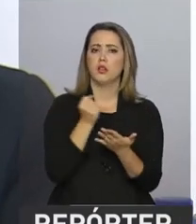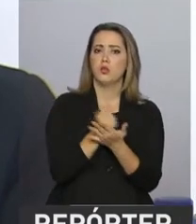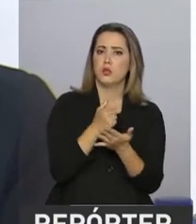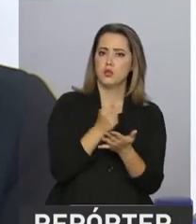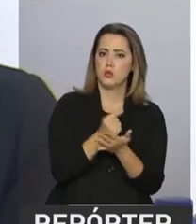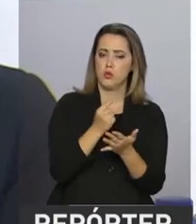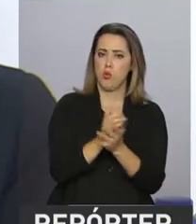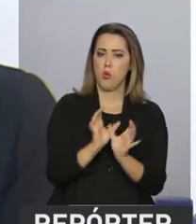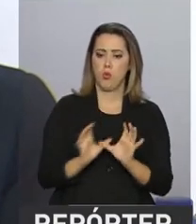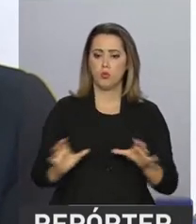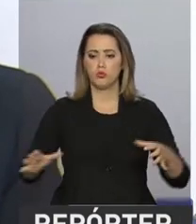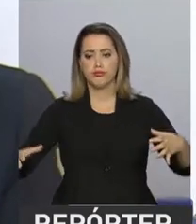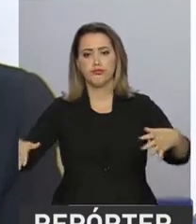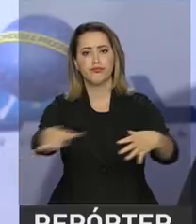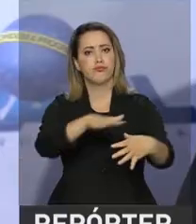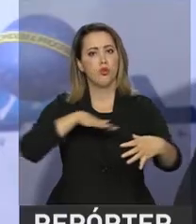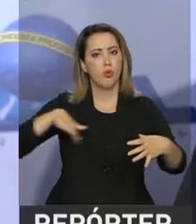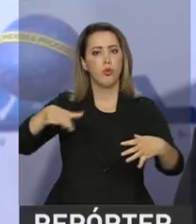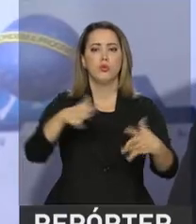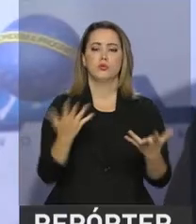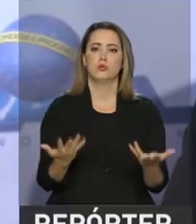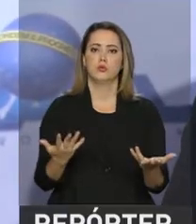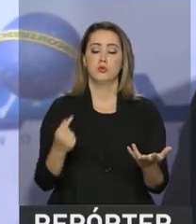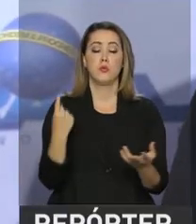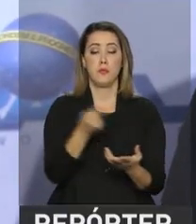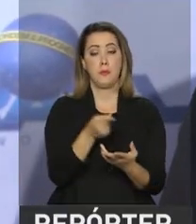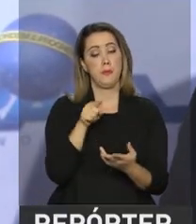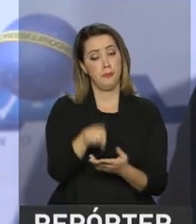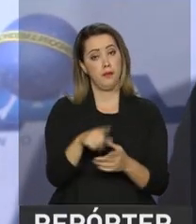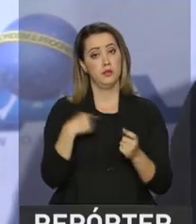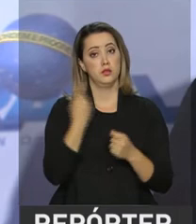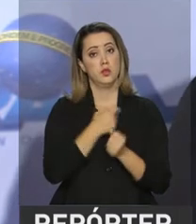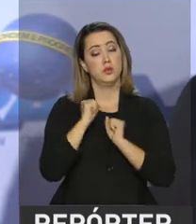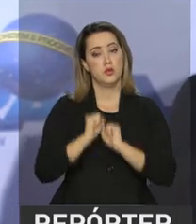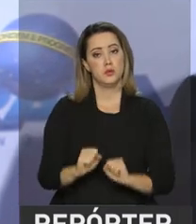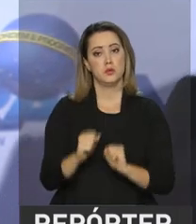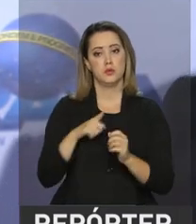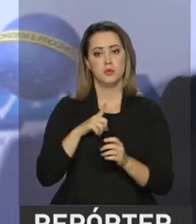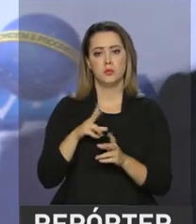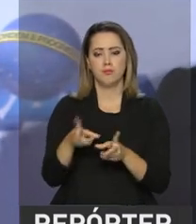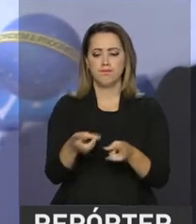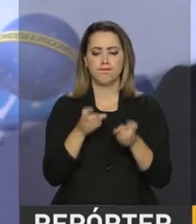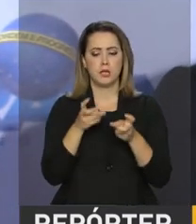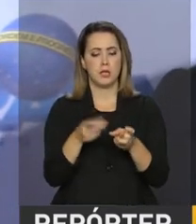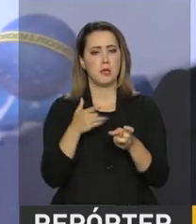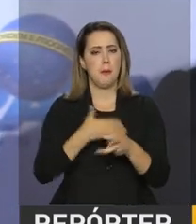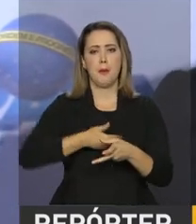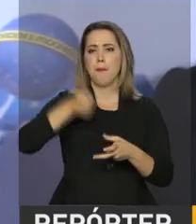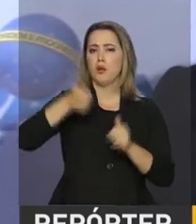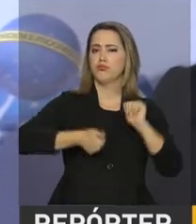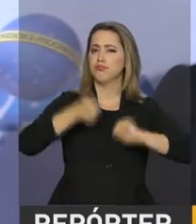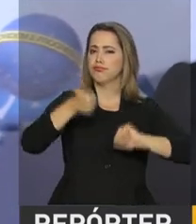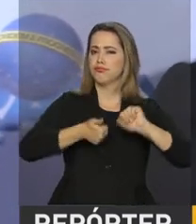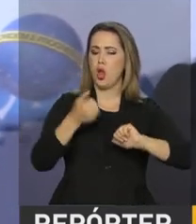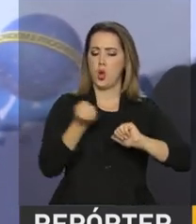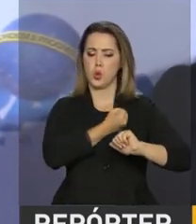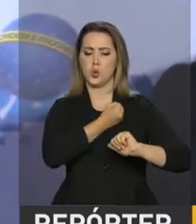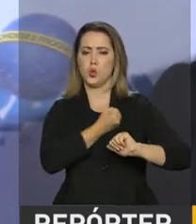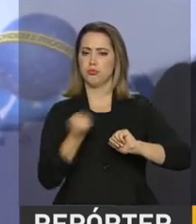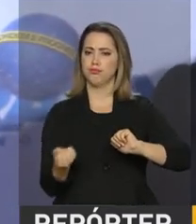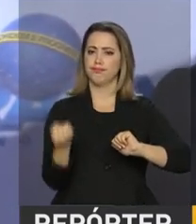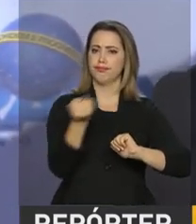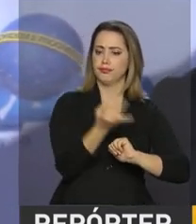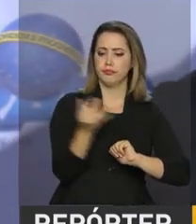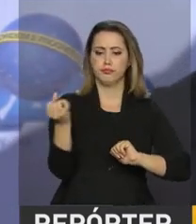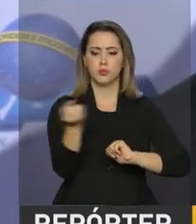feitas pelo sistema único de saúde isso vai nos permitir analisar melhor os dados esclarecer melhor